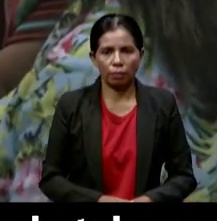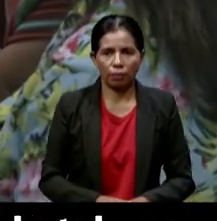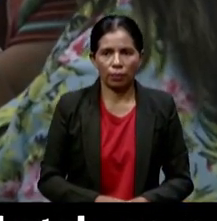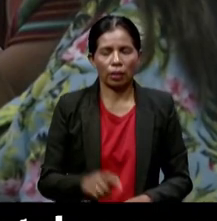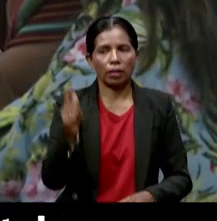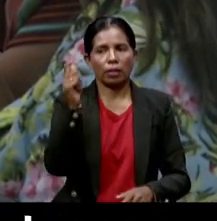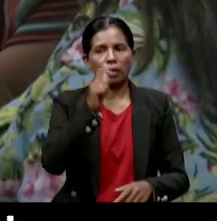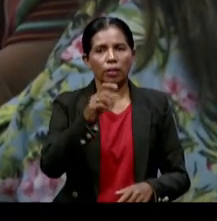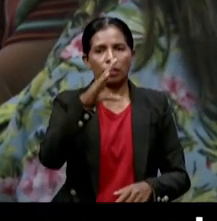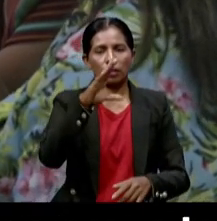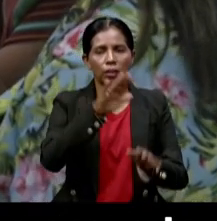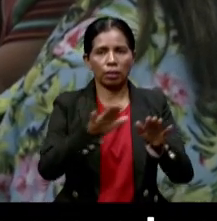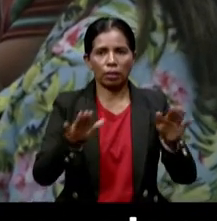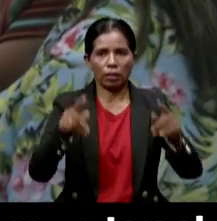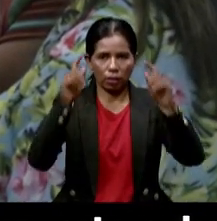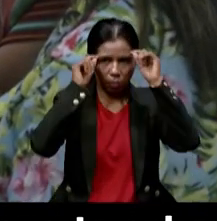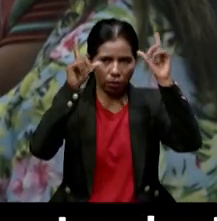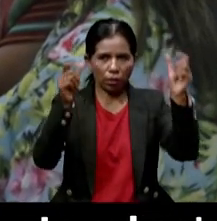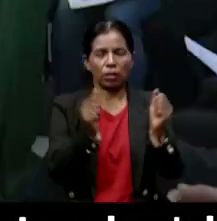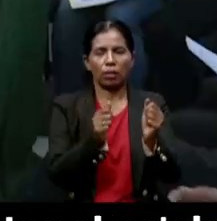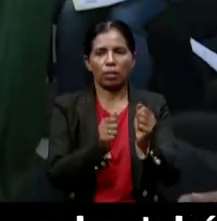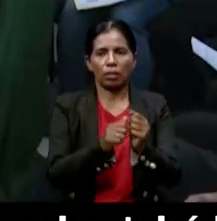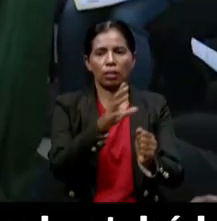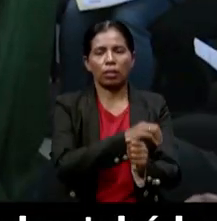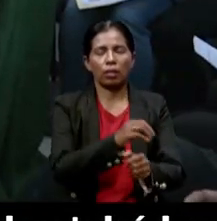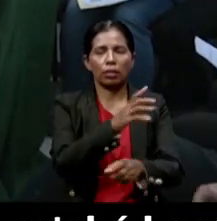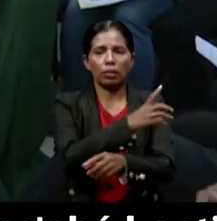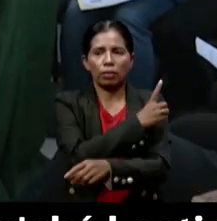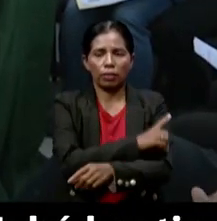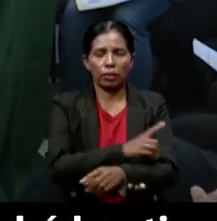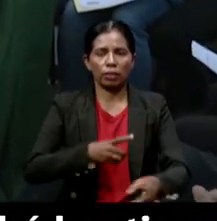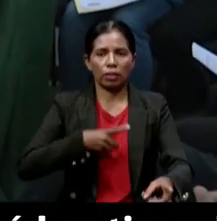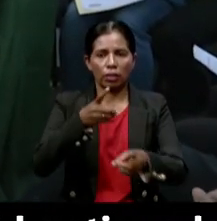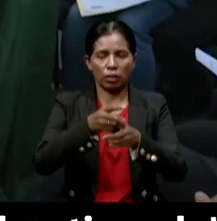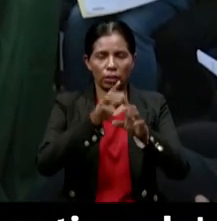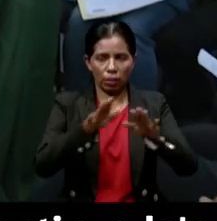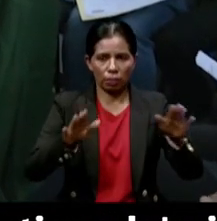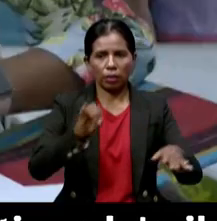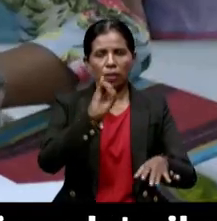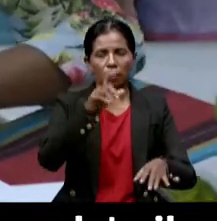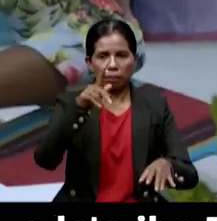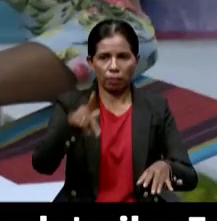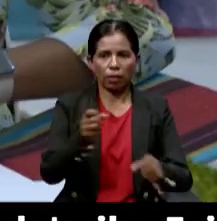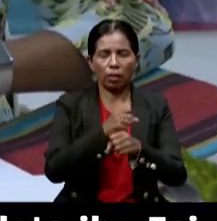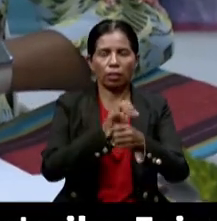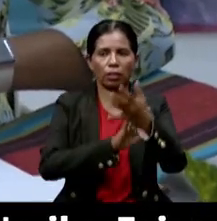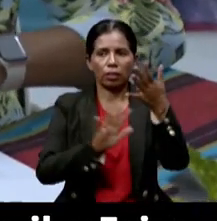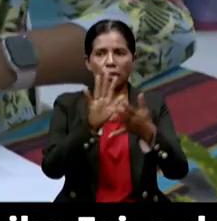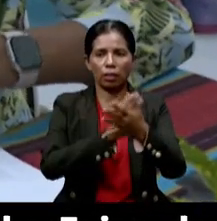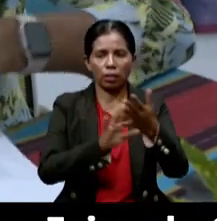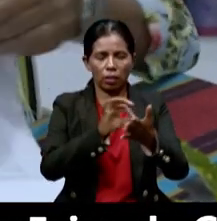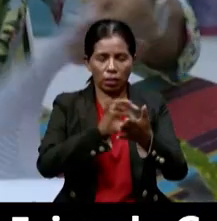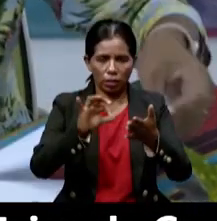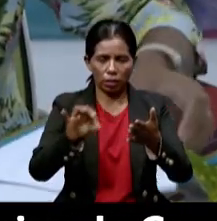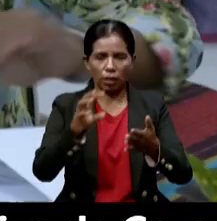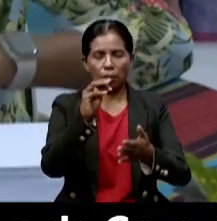Terça-feira, né, Child Fund Timor-Leste, junto com o Instituto para a Defesa dos Direitos das Crianças, IP, realiza a cerimônia assinatura nota